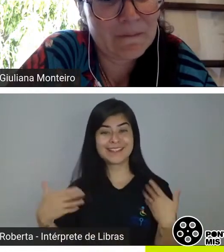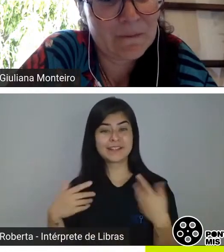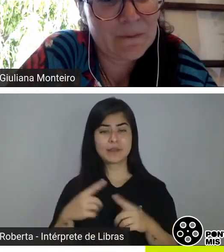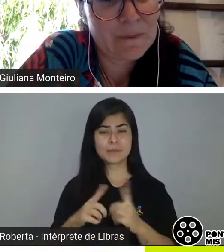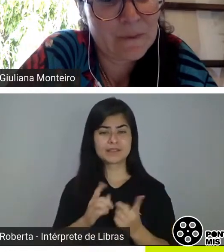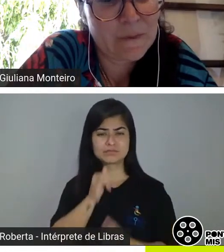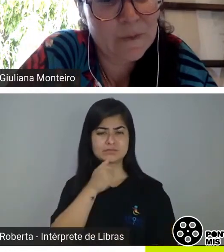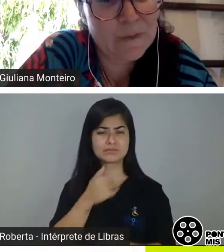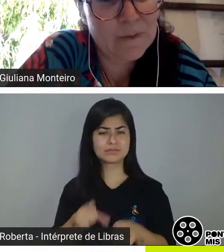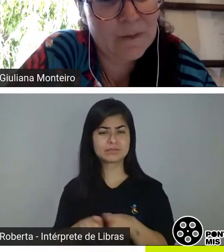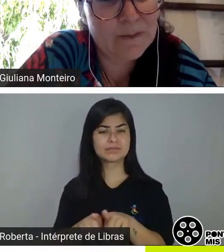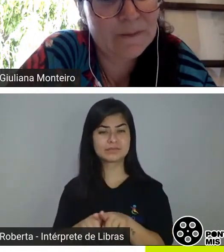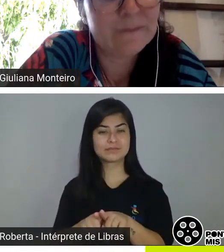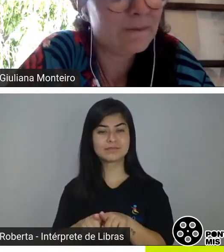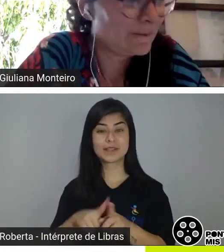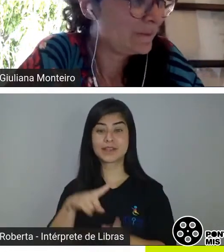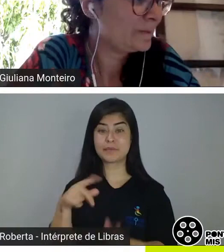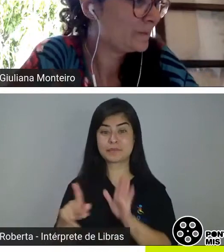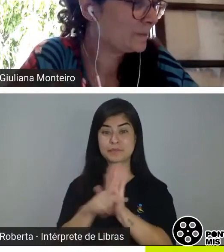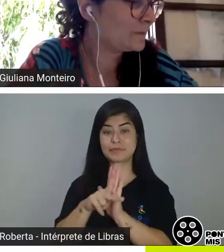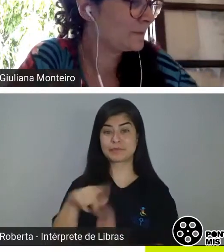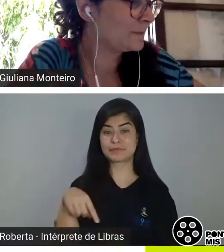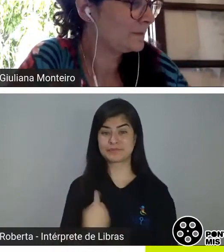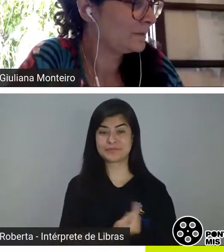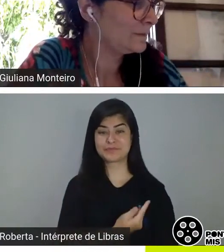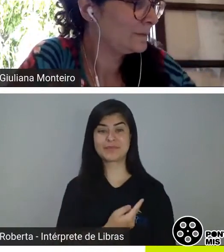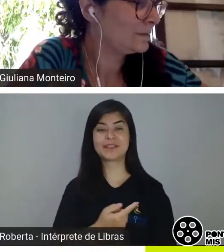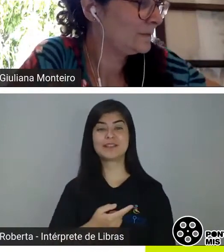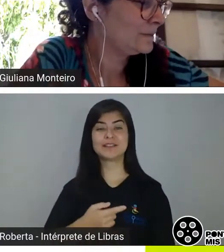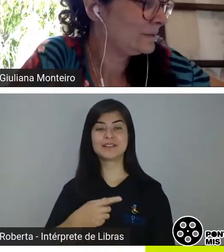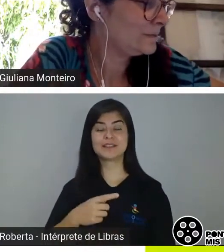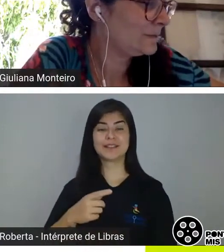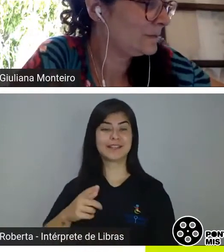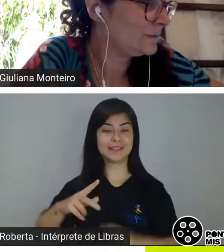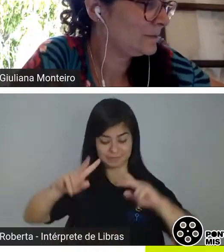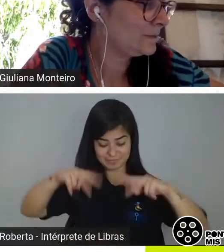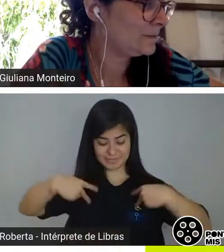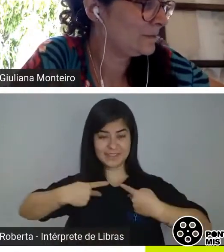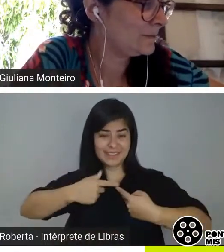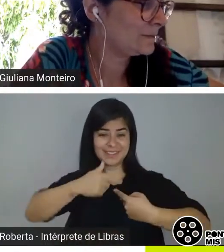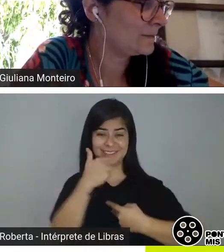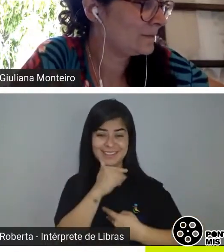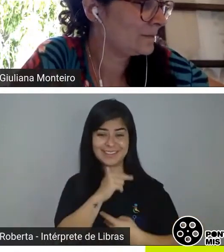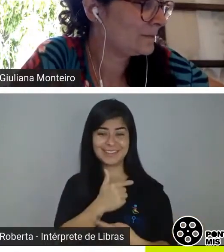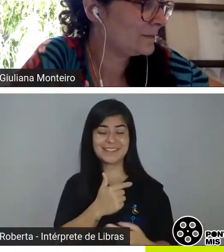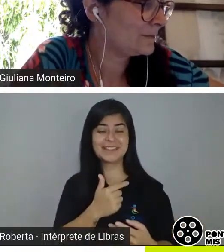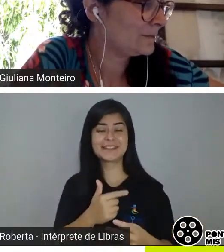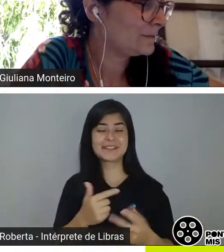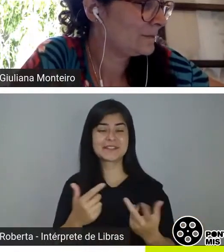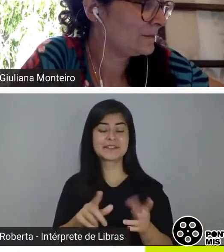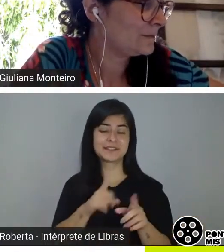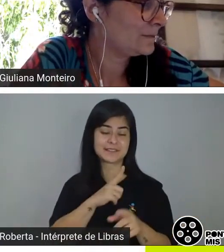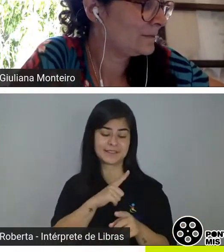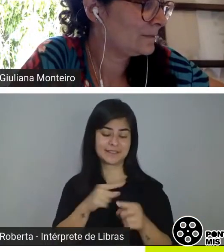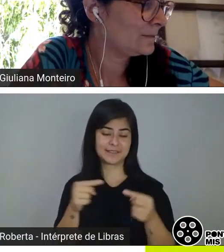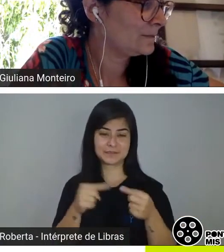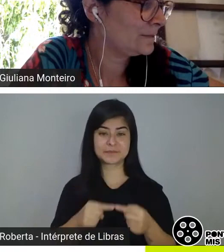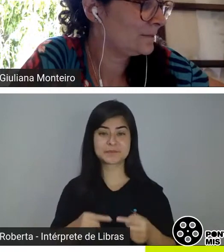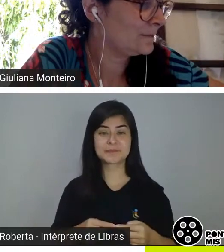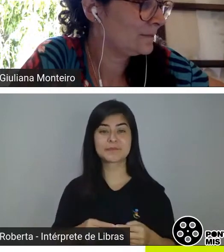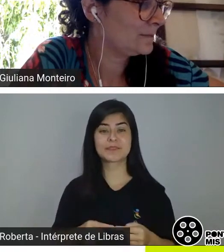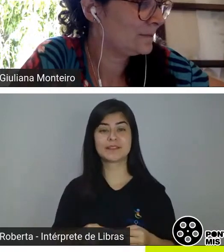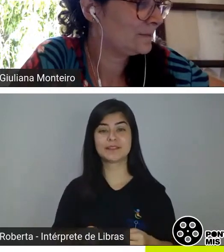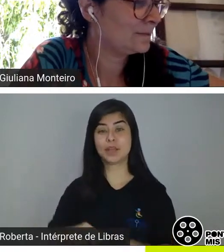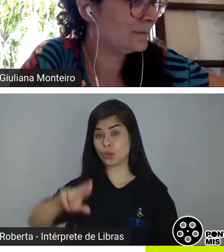Né? Isso é muito da gente, essa coisa de rir de si mesmo, esse tipo de coisa. Então, cabe muito. Né? Mas não só